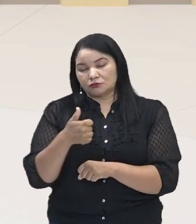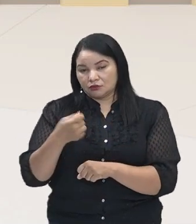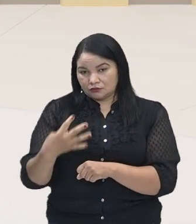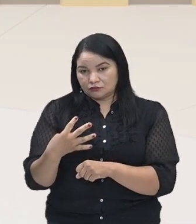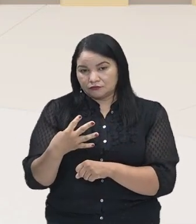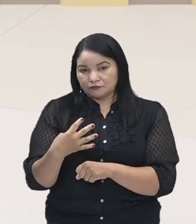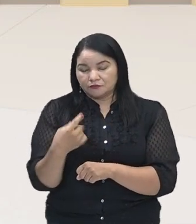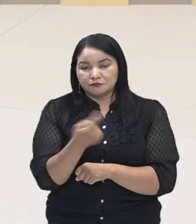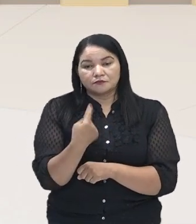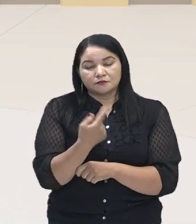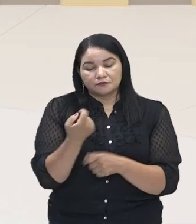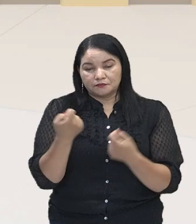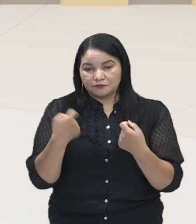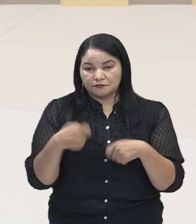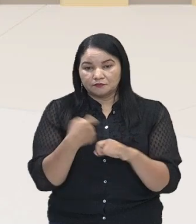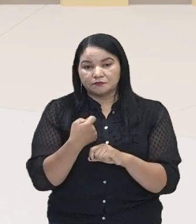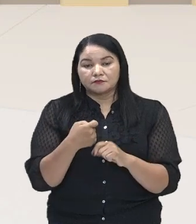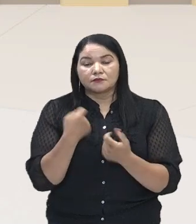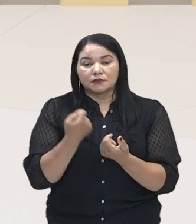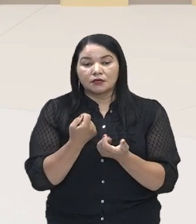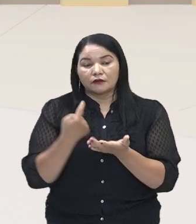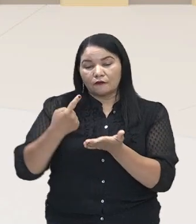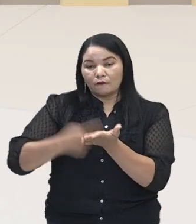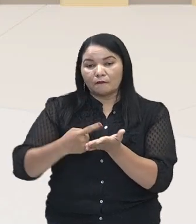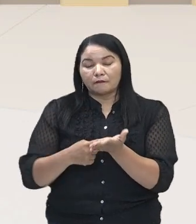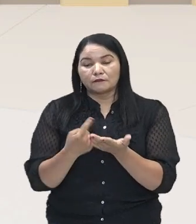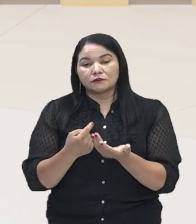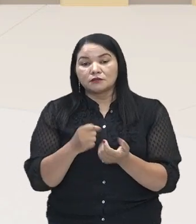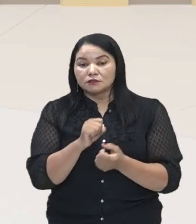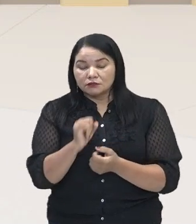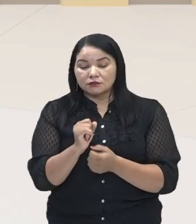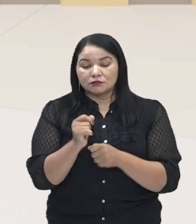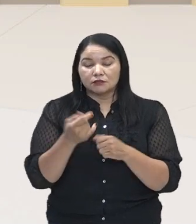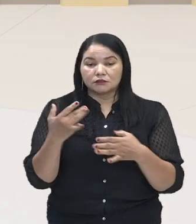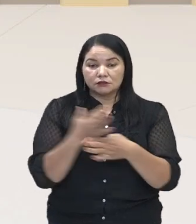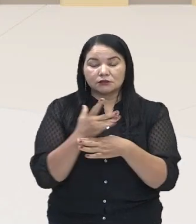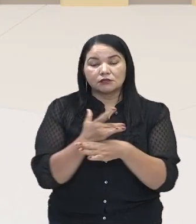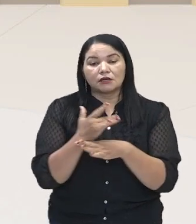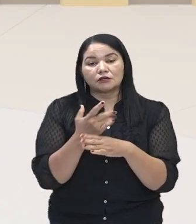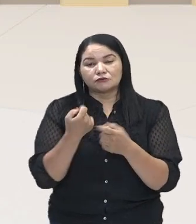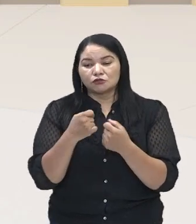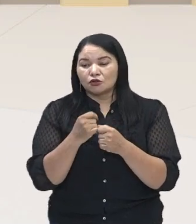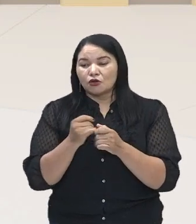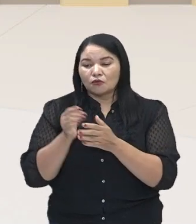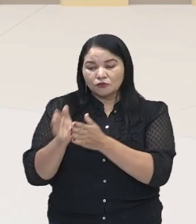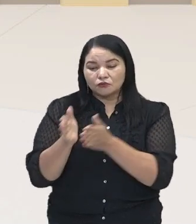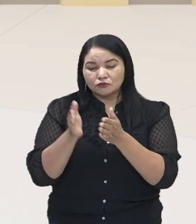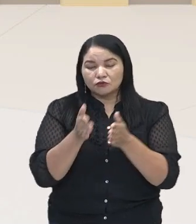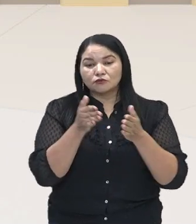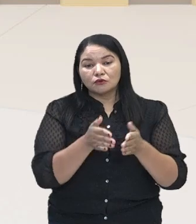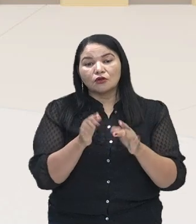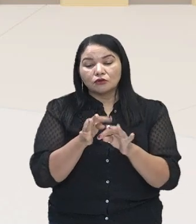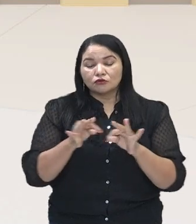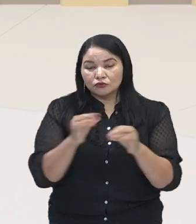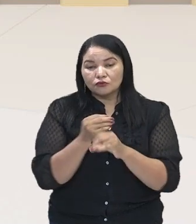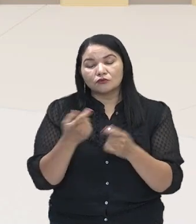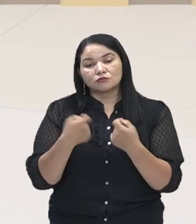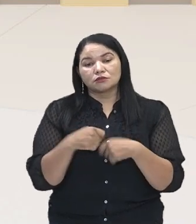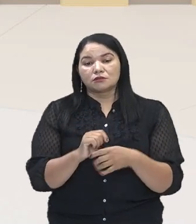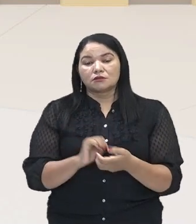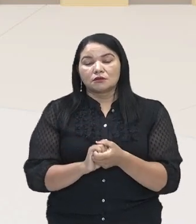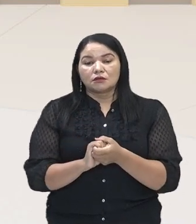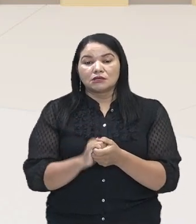em todas as frentes. Se você está aí na sua cidade e tem um lixo na sua rua,